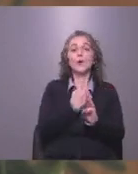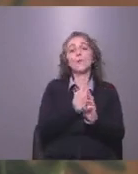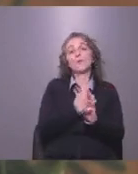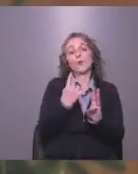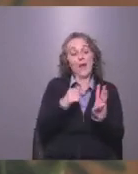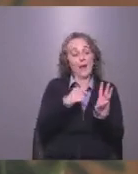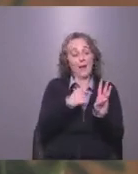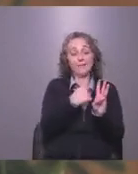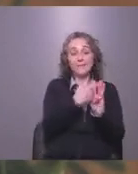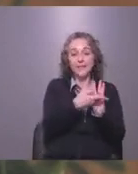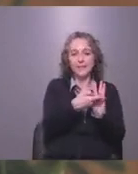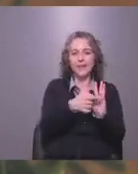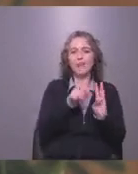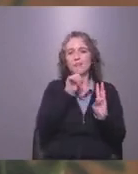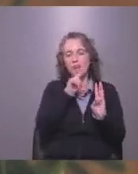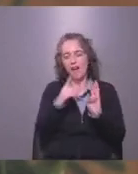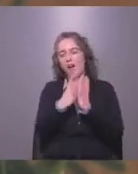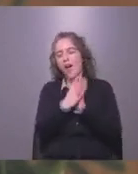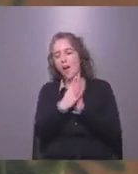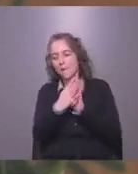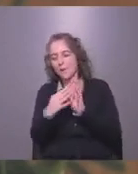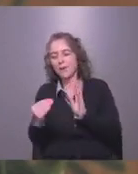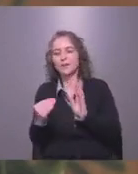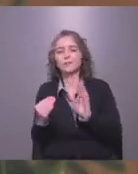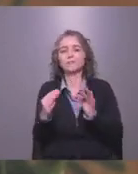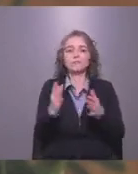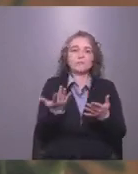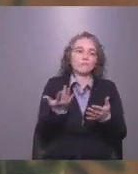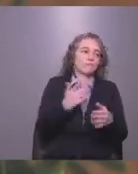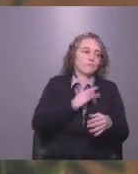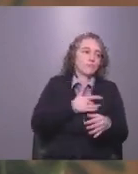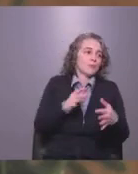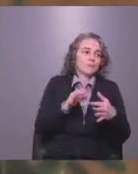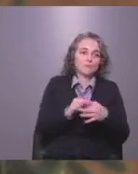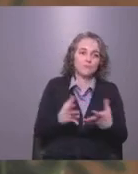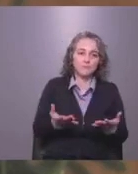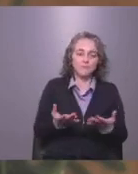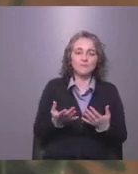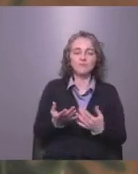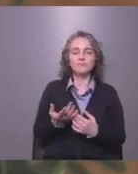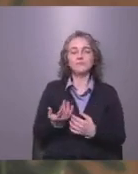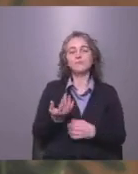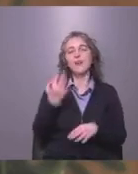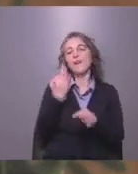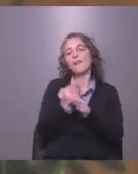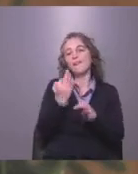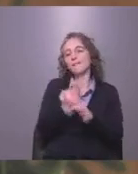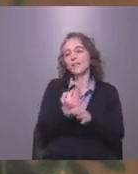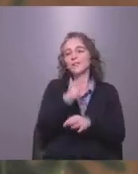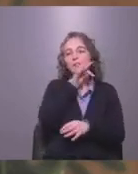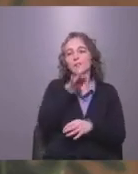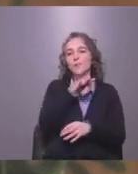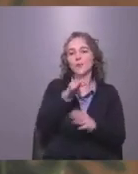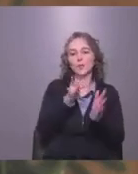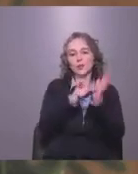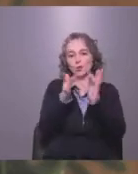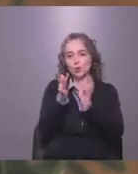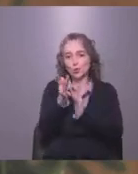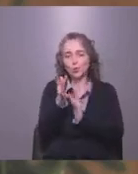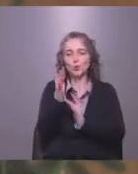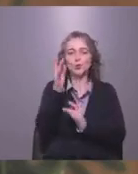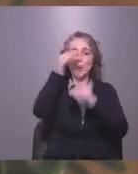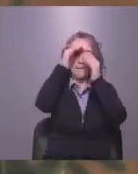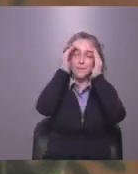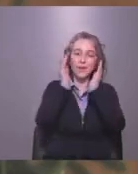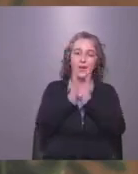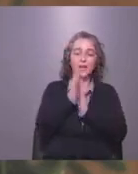é imitável. Esta festa da família de Jesus, Maria e José, pretende